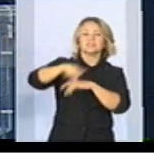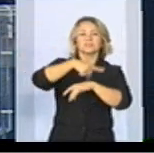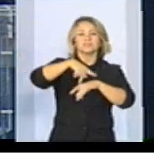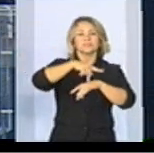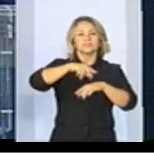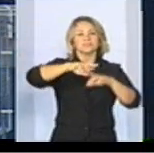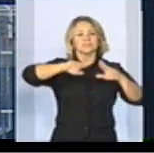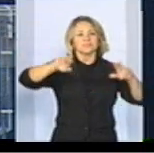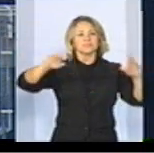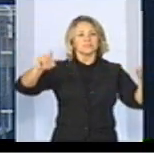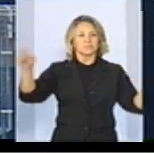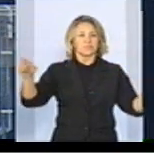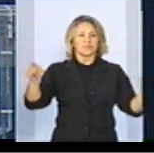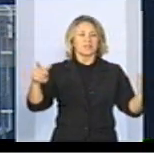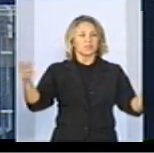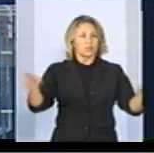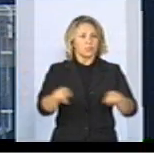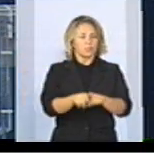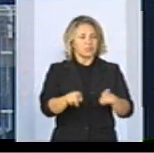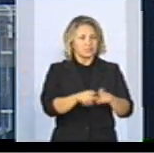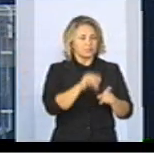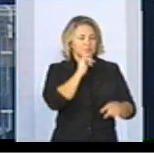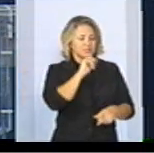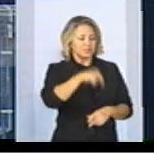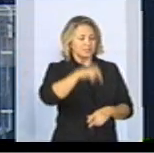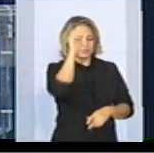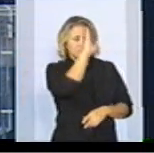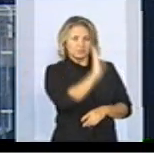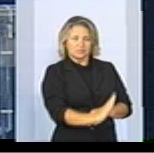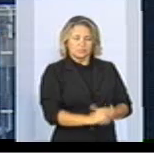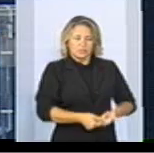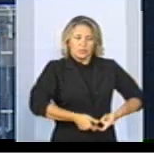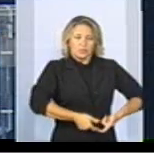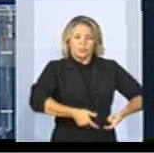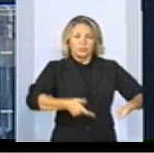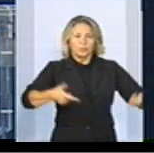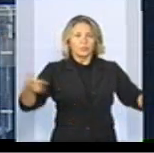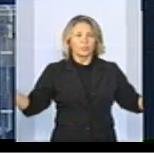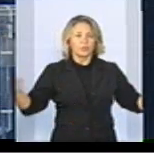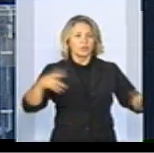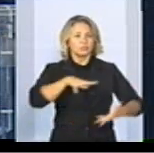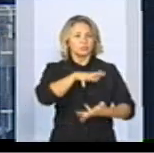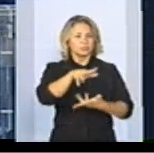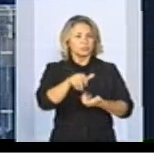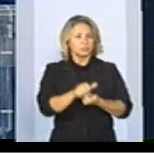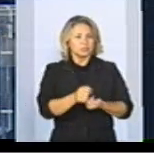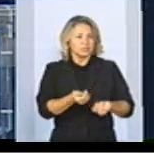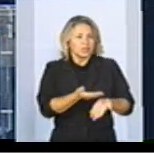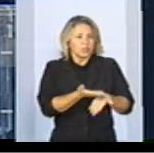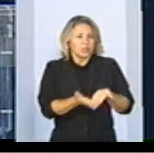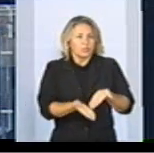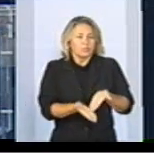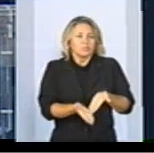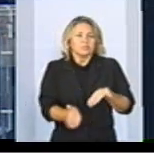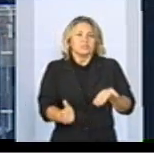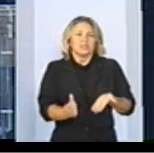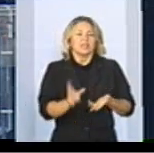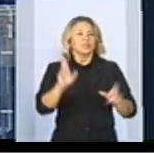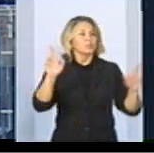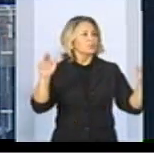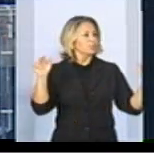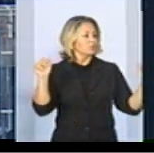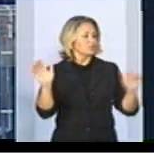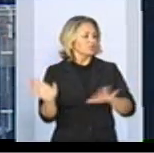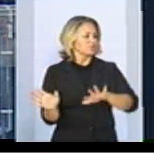consumidor, como o mercado brasileiro, em plena expansão, num mundo em recessão, nunca vai ser deixado de lado